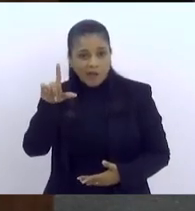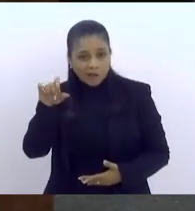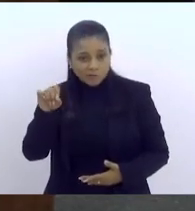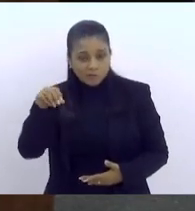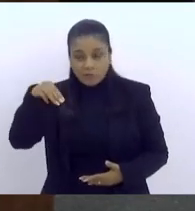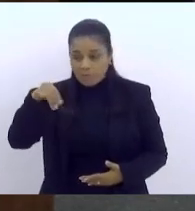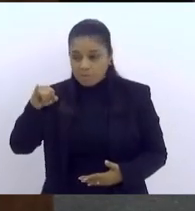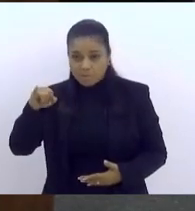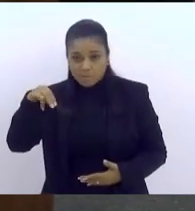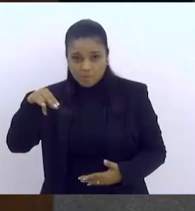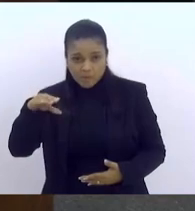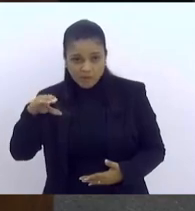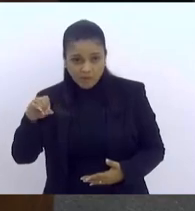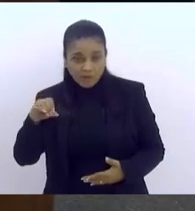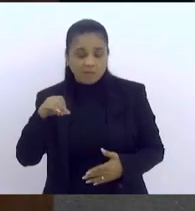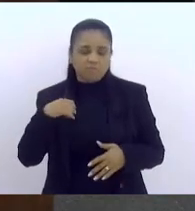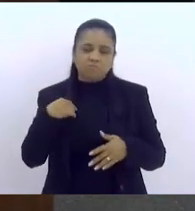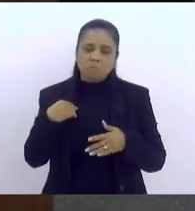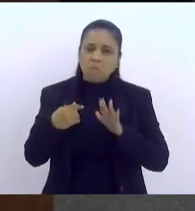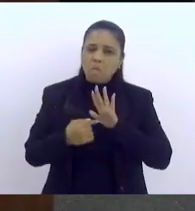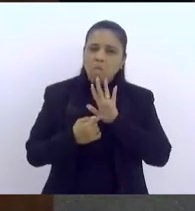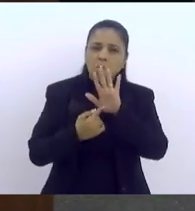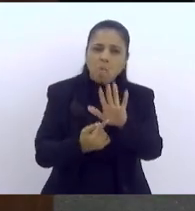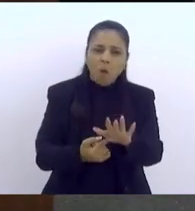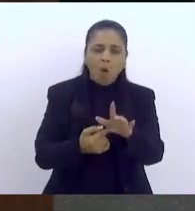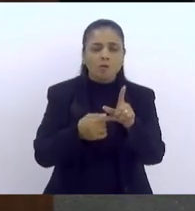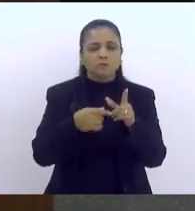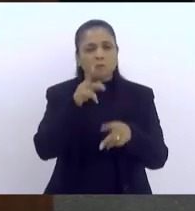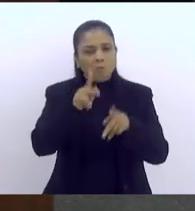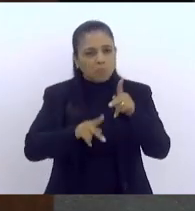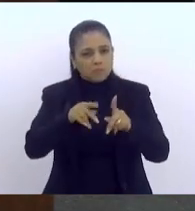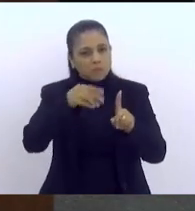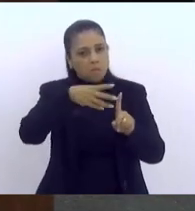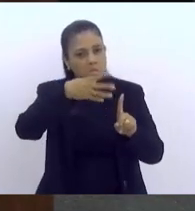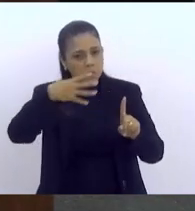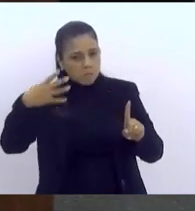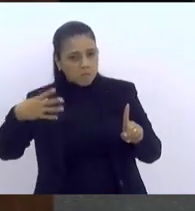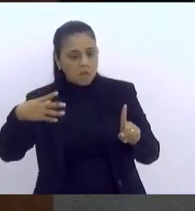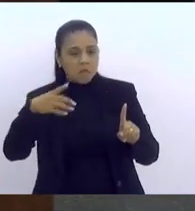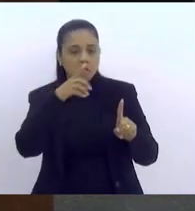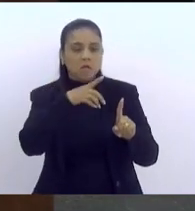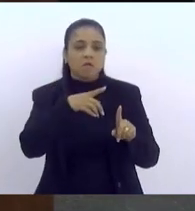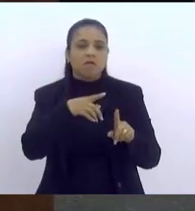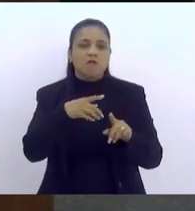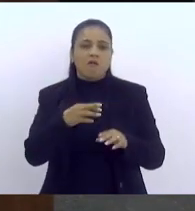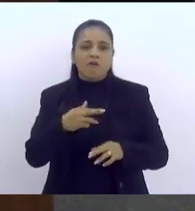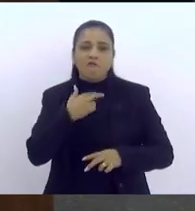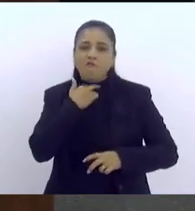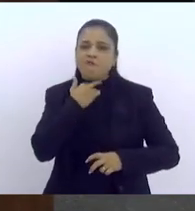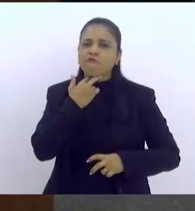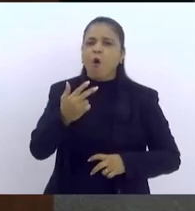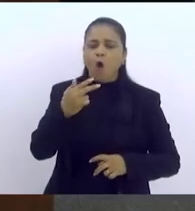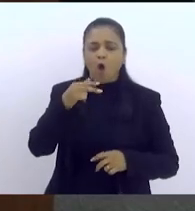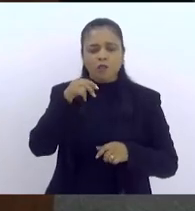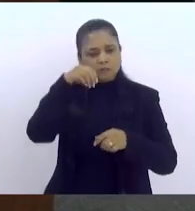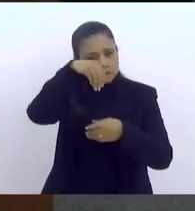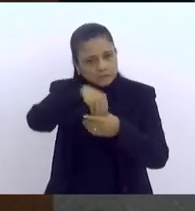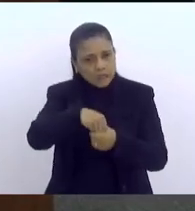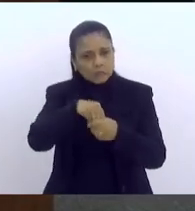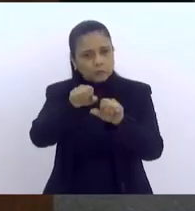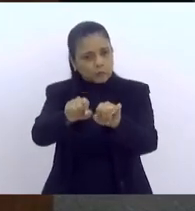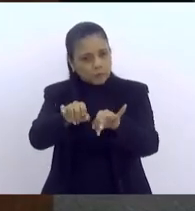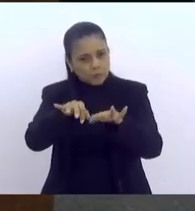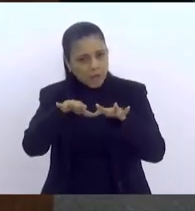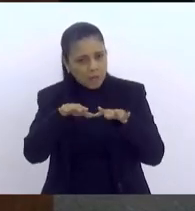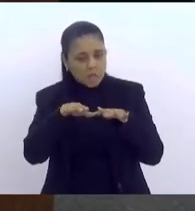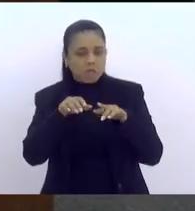tempo traz a população LGBTQIA+, a ter voz dentro do parlamento, não só no Rio de Janeiro,